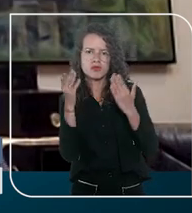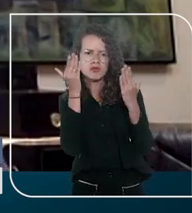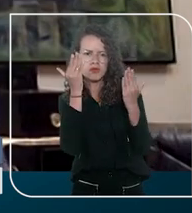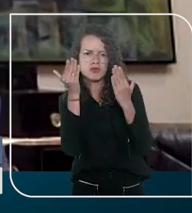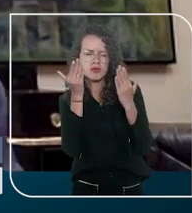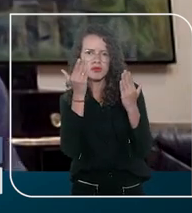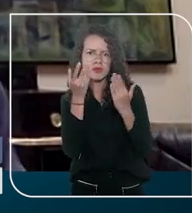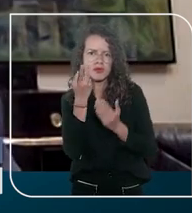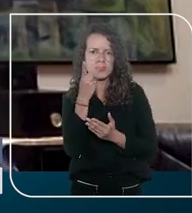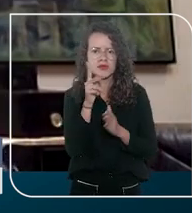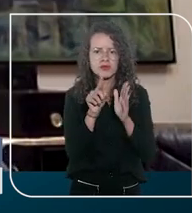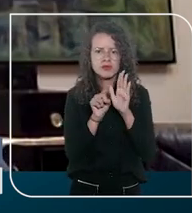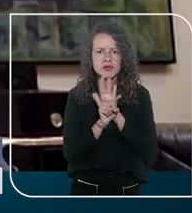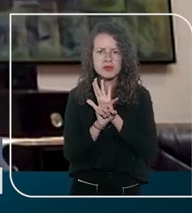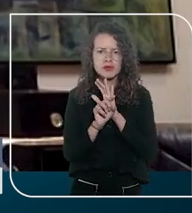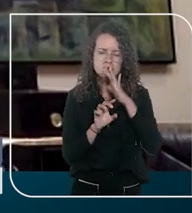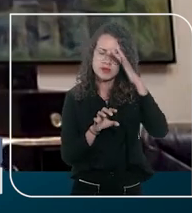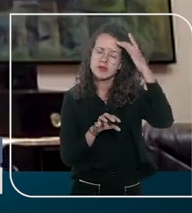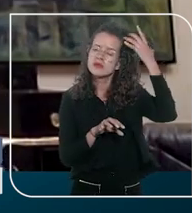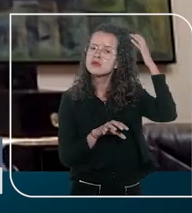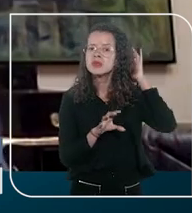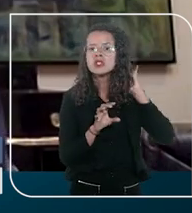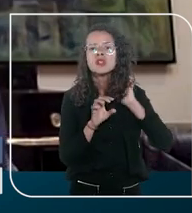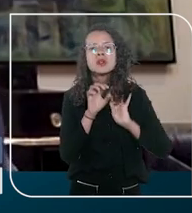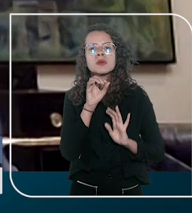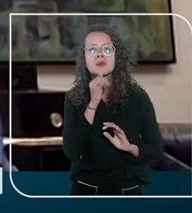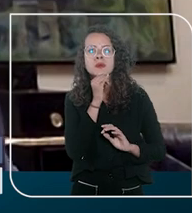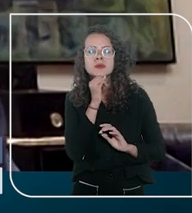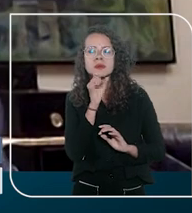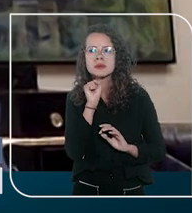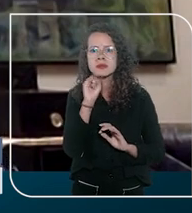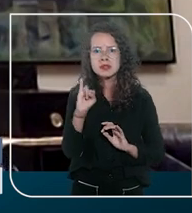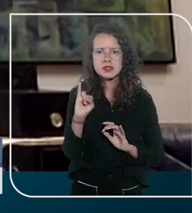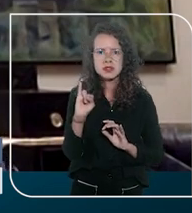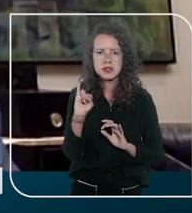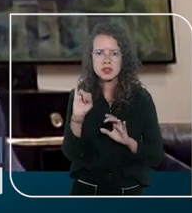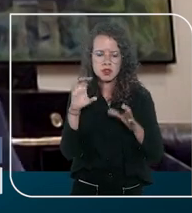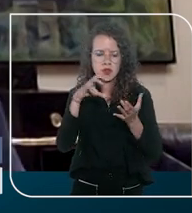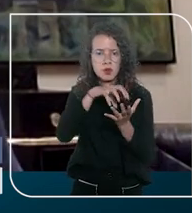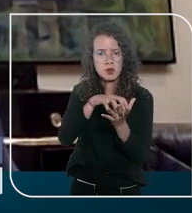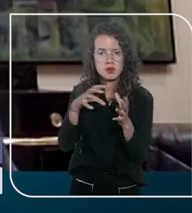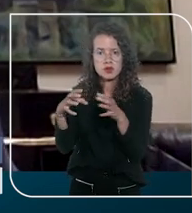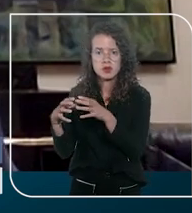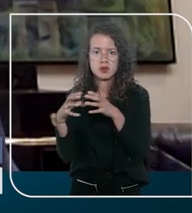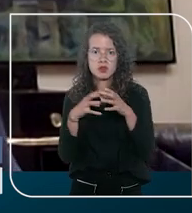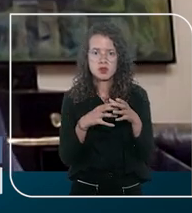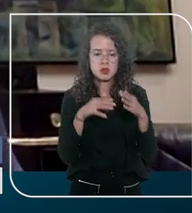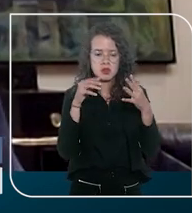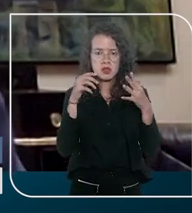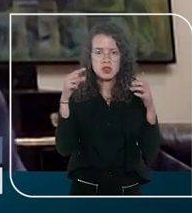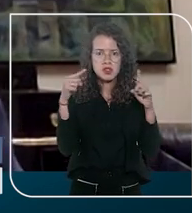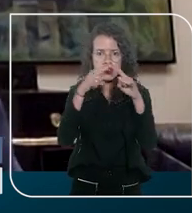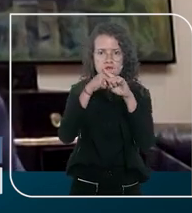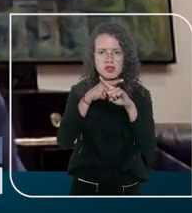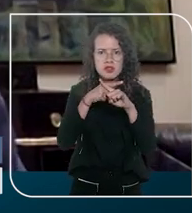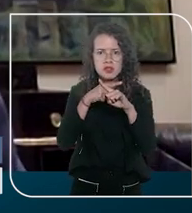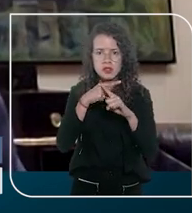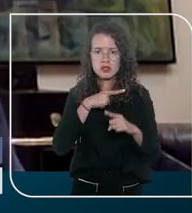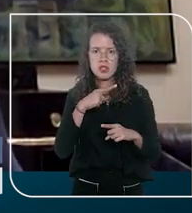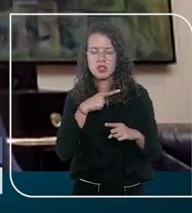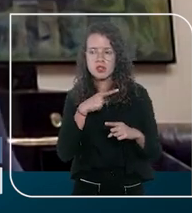pergunta, né? Se eu tenho uma divergência entre dois órgãos fracionários, a decisão daquele